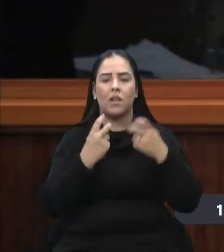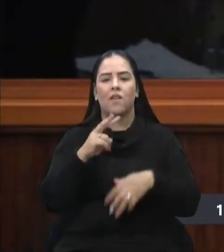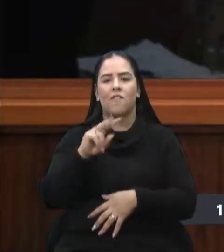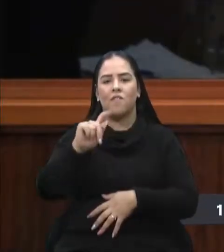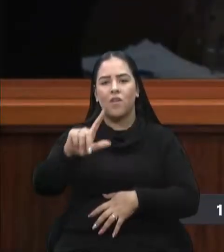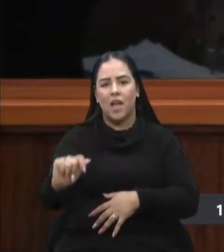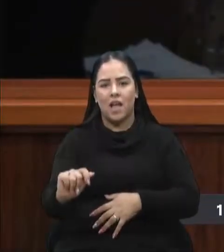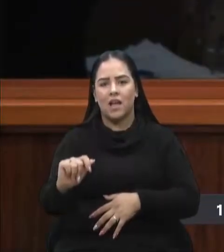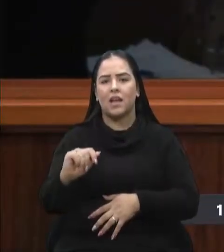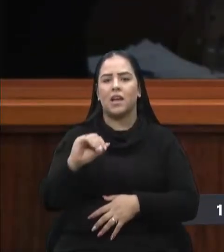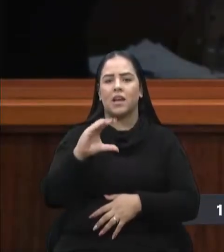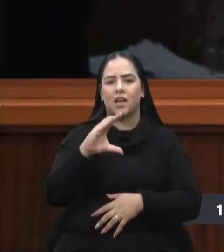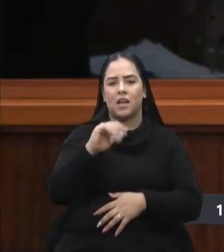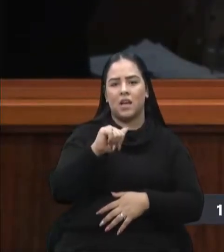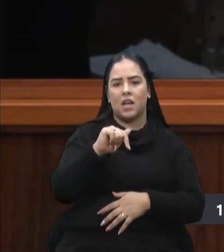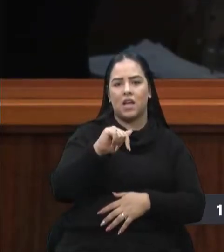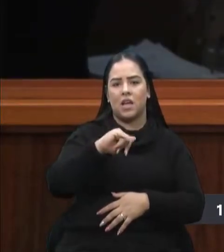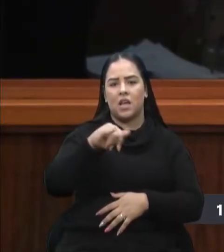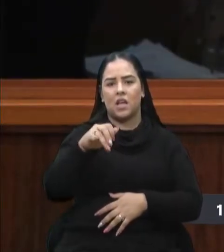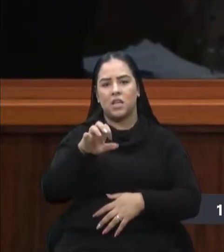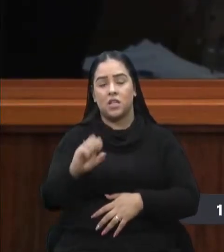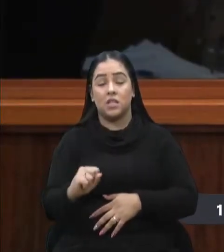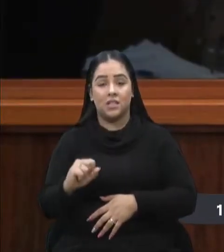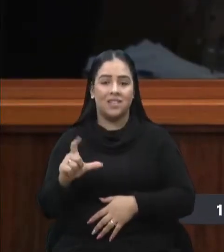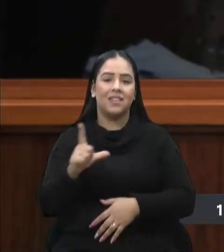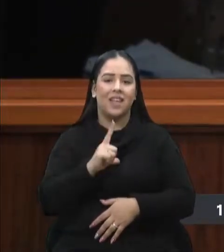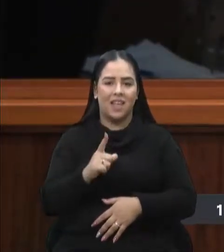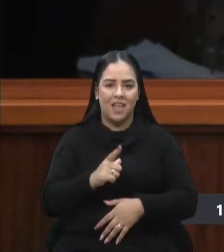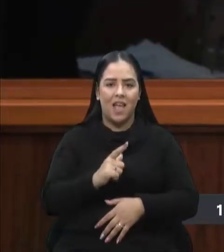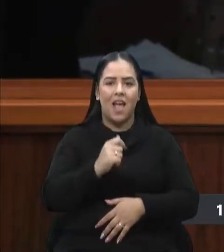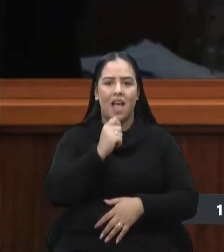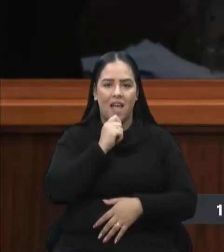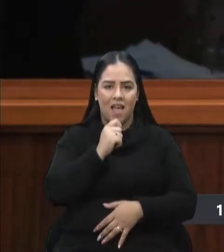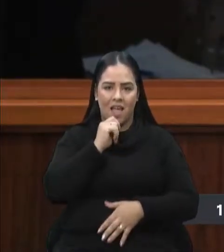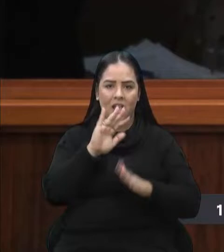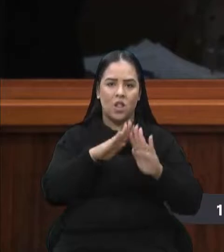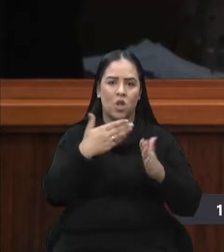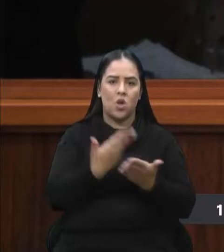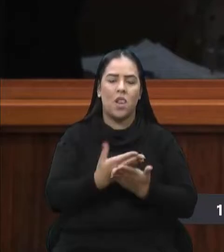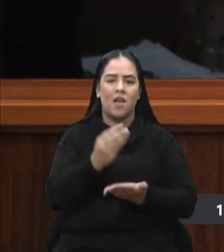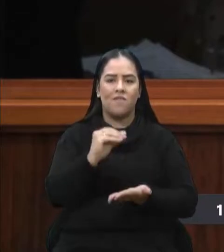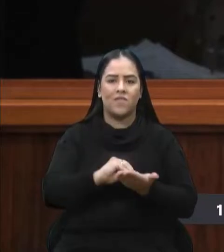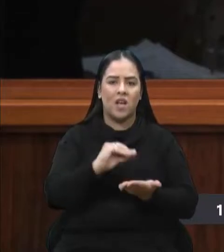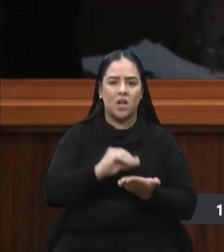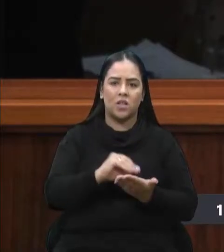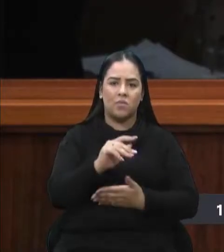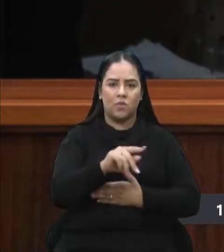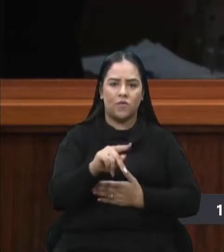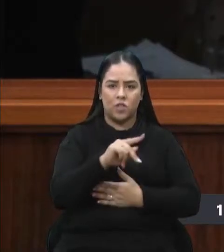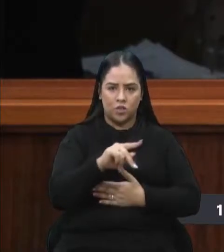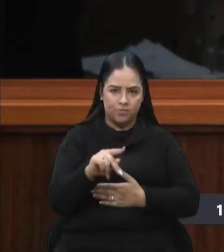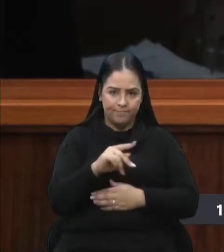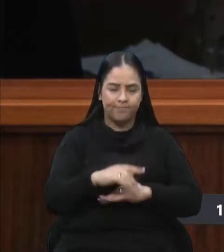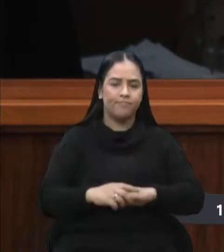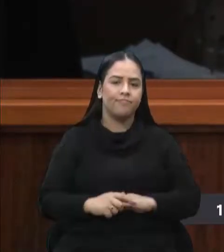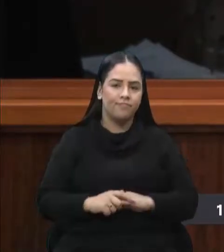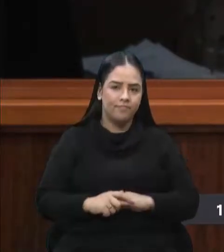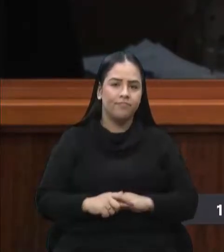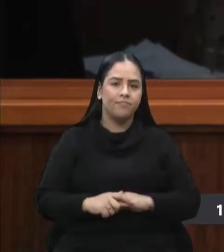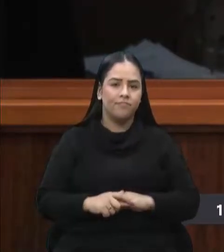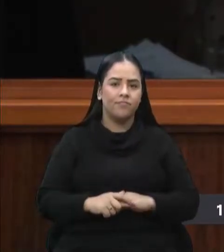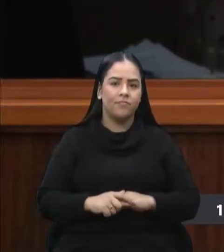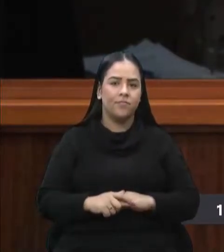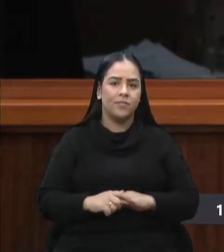porque realmente ainda tem, gente, muita escola com falta de professores e professoras. E